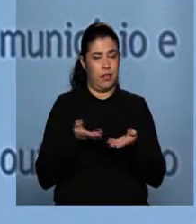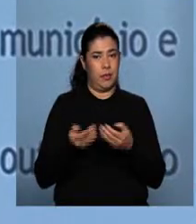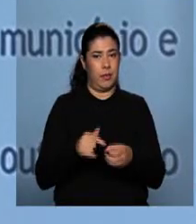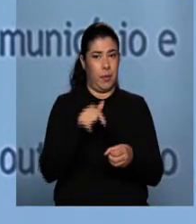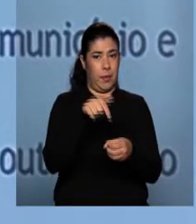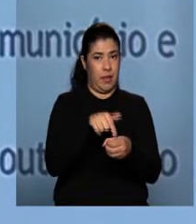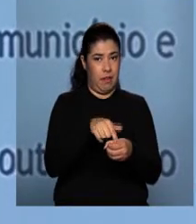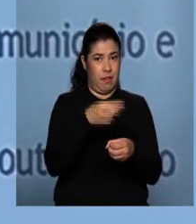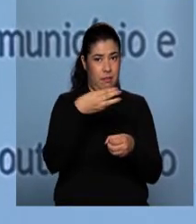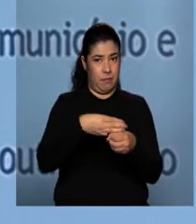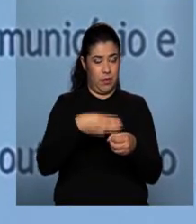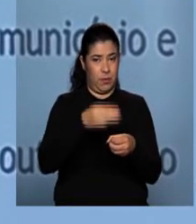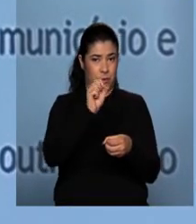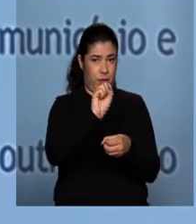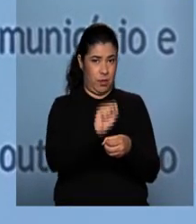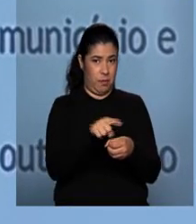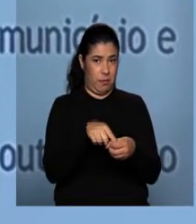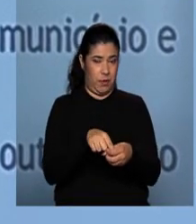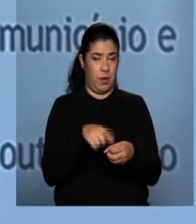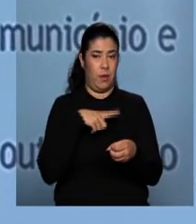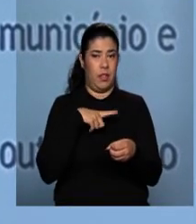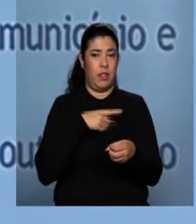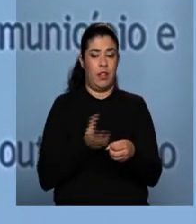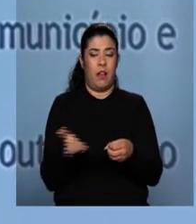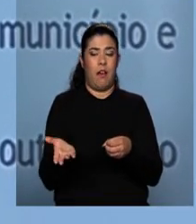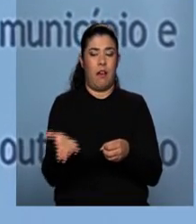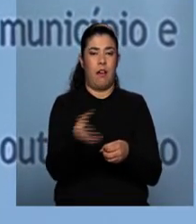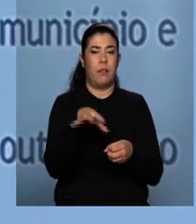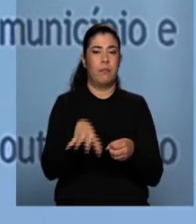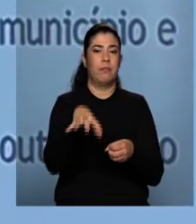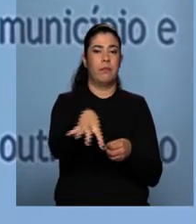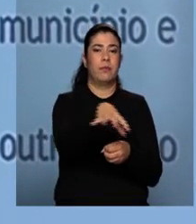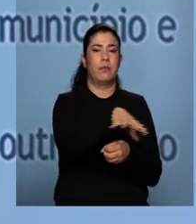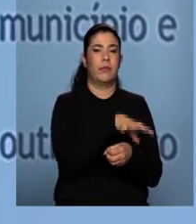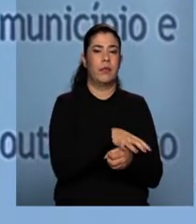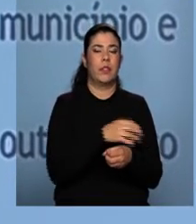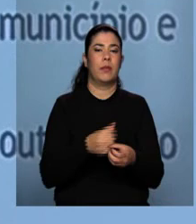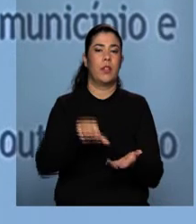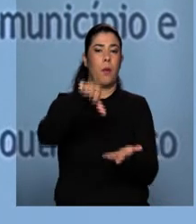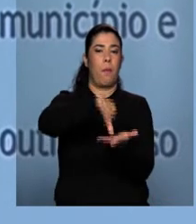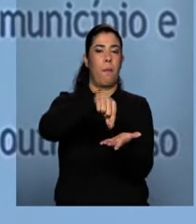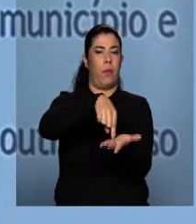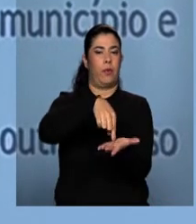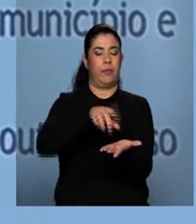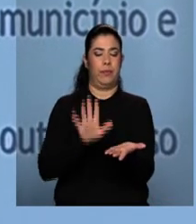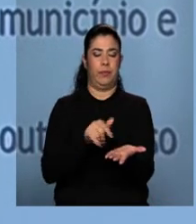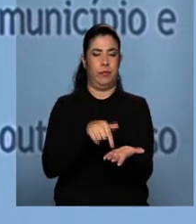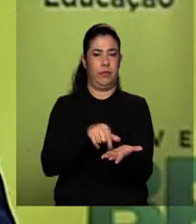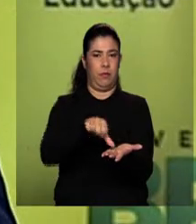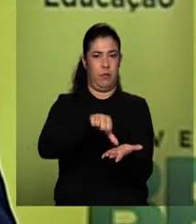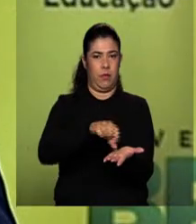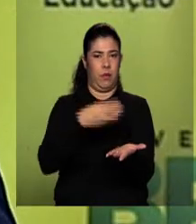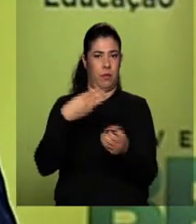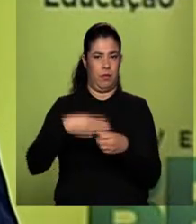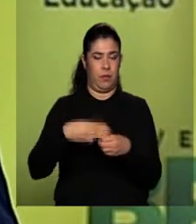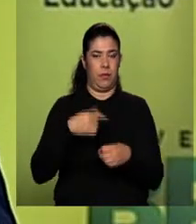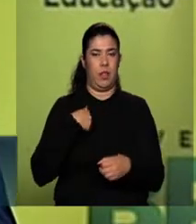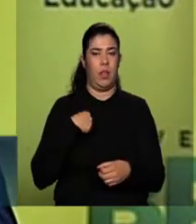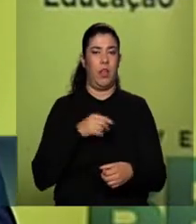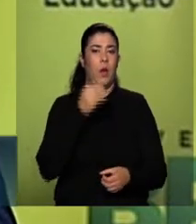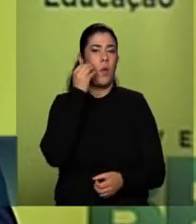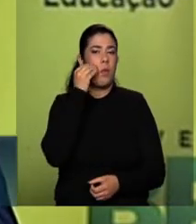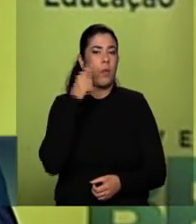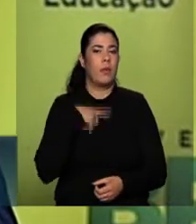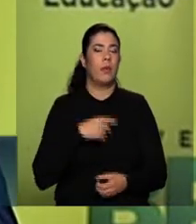se beneficiarão da formação que é feita desse município, eu não gosto dessa expressão, mas município polo. É, vou dar um exemplo da minha formação profissional. Eu fiz a minha